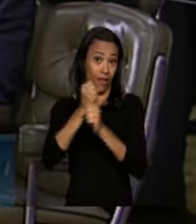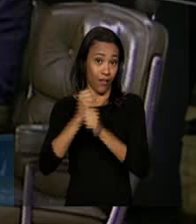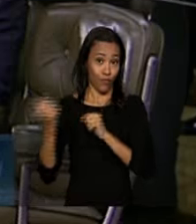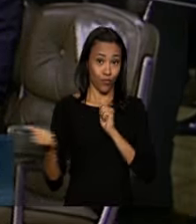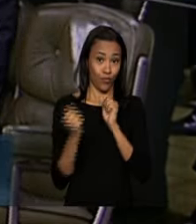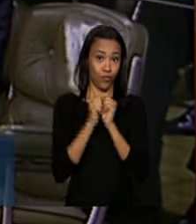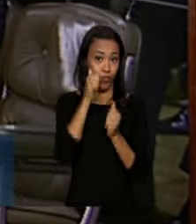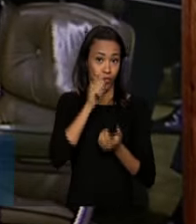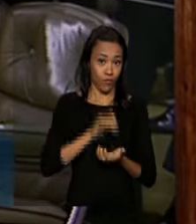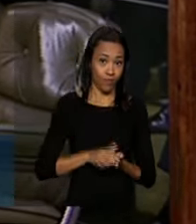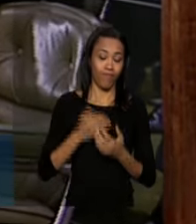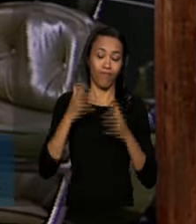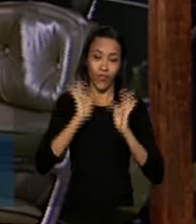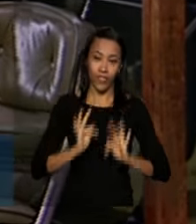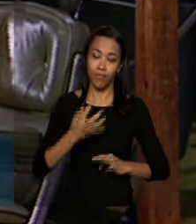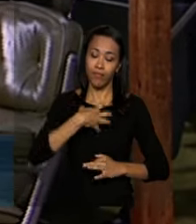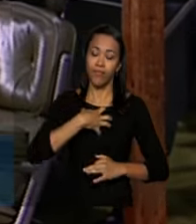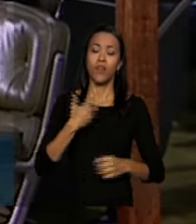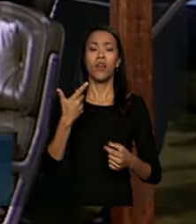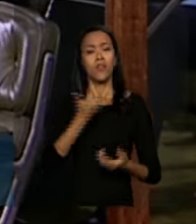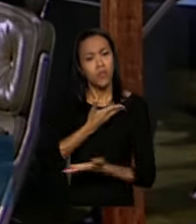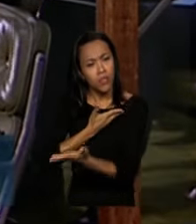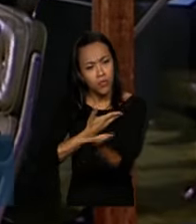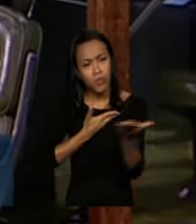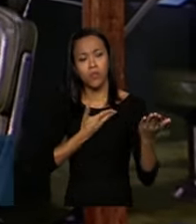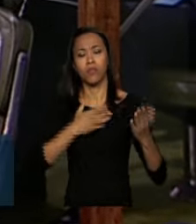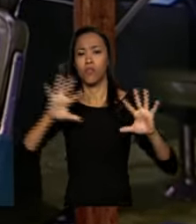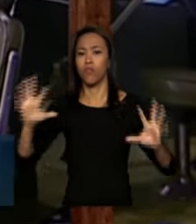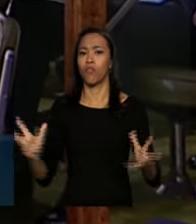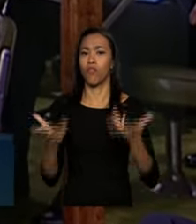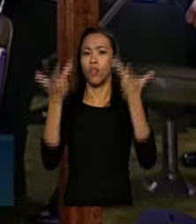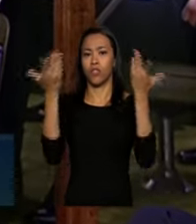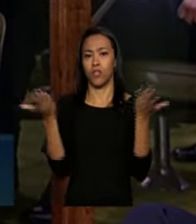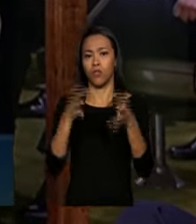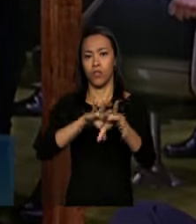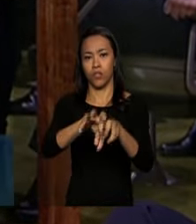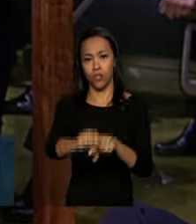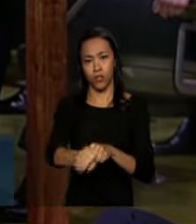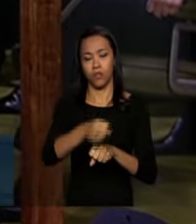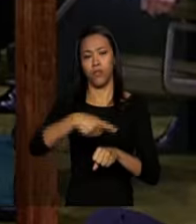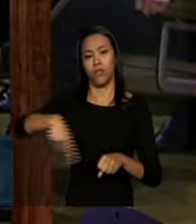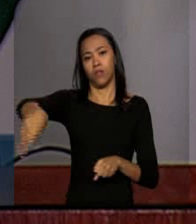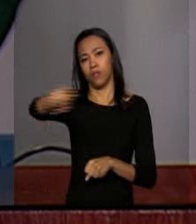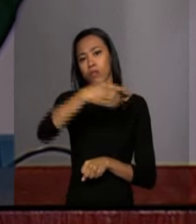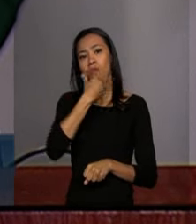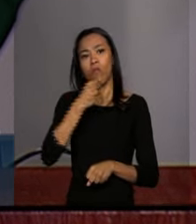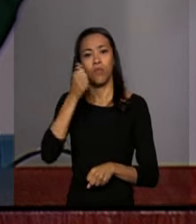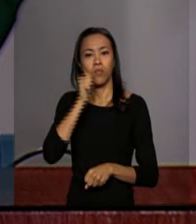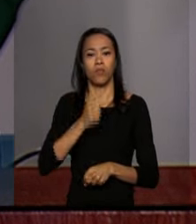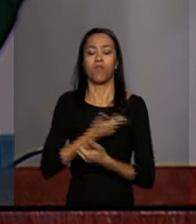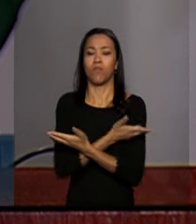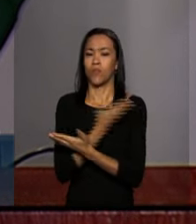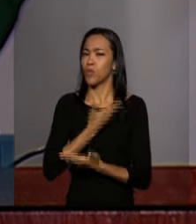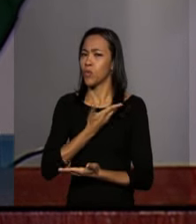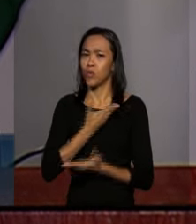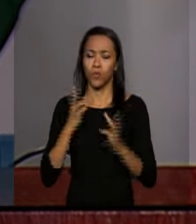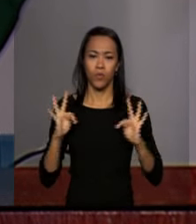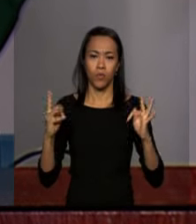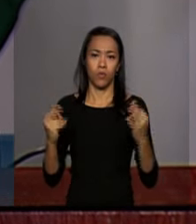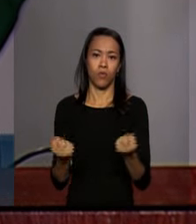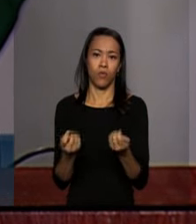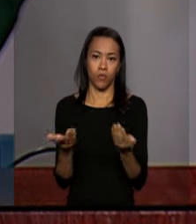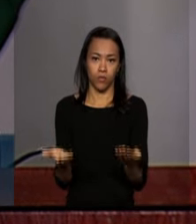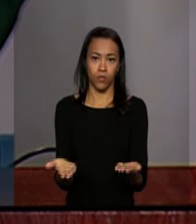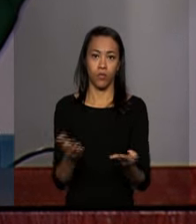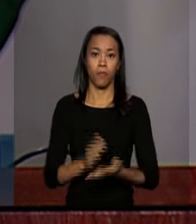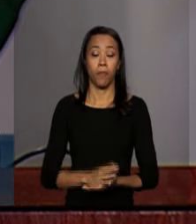cuja formatura celebramos hoje e seus familiares, senhoras e senhores, amigos todos.